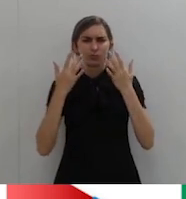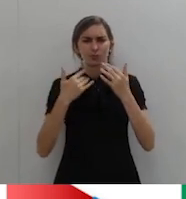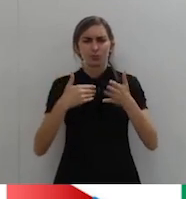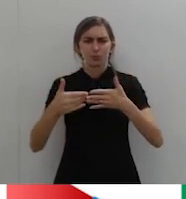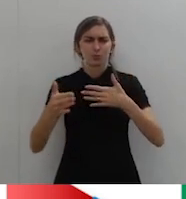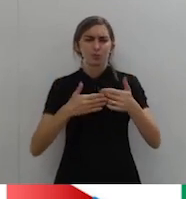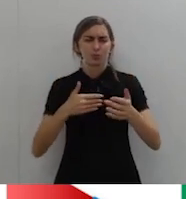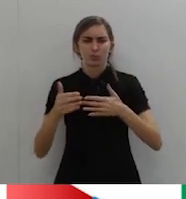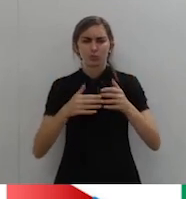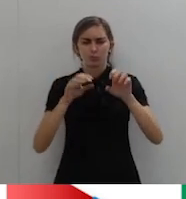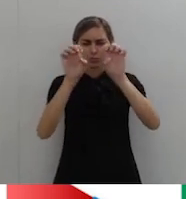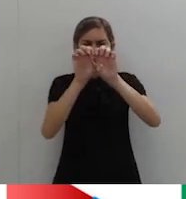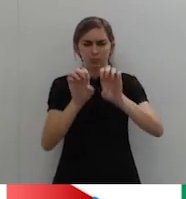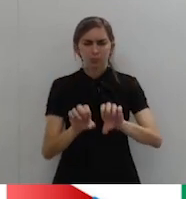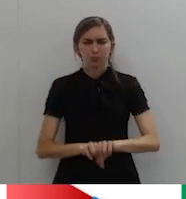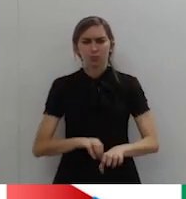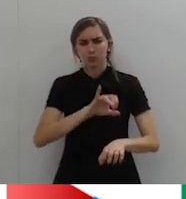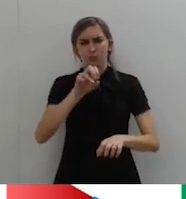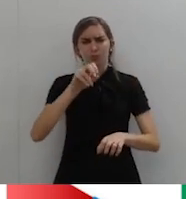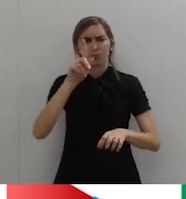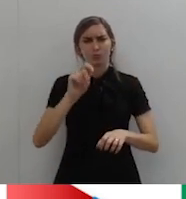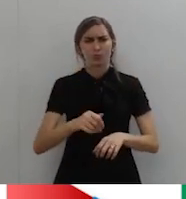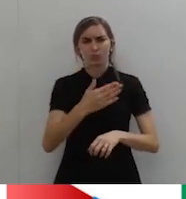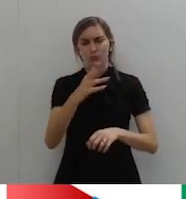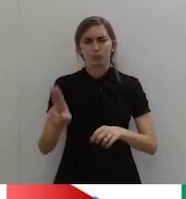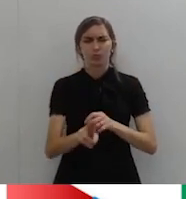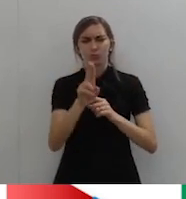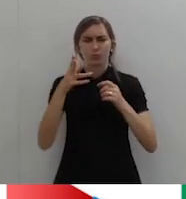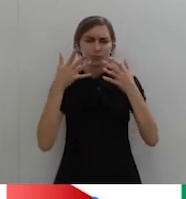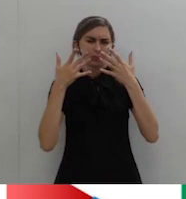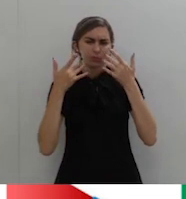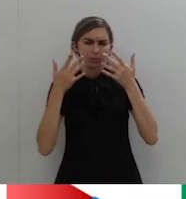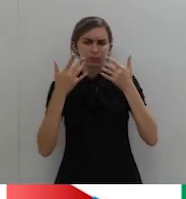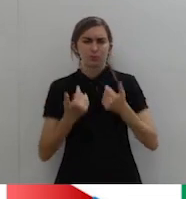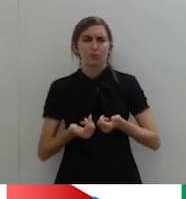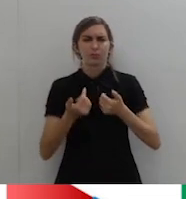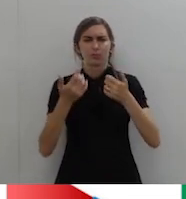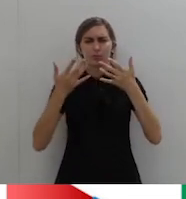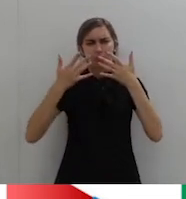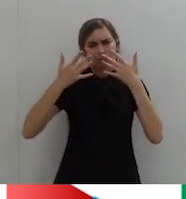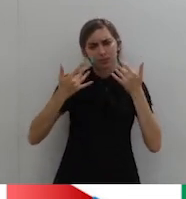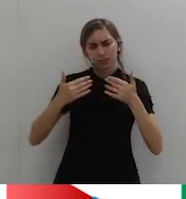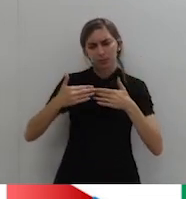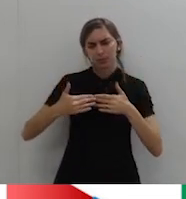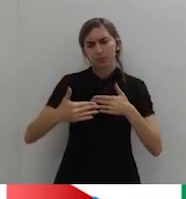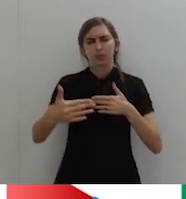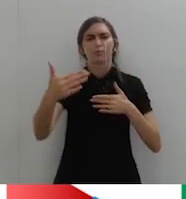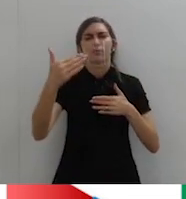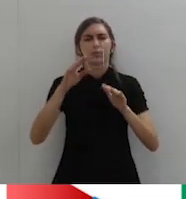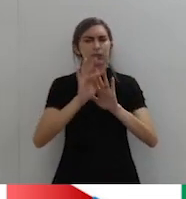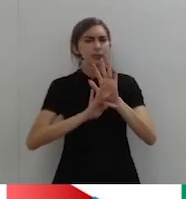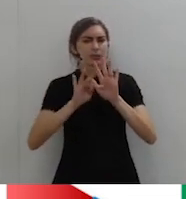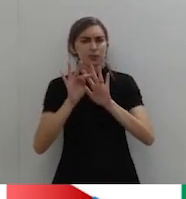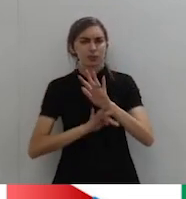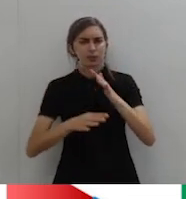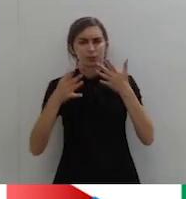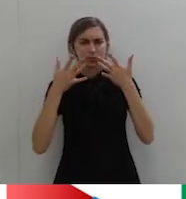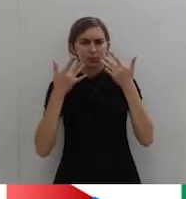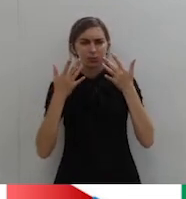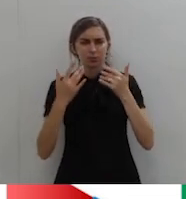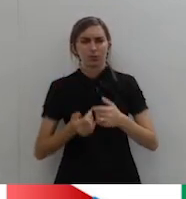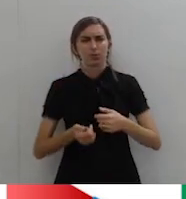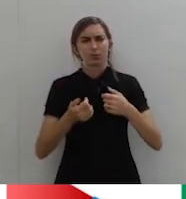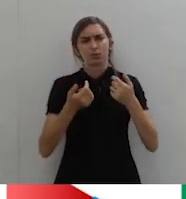considerado qualquer estrutura de jogo que possa ser utilizado no teatro, seja dramático a partir de textos de